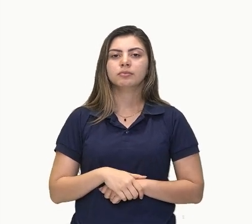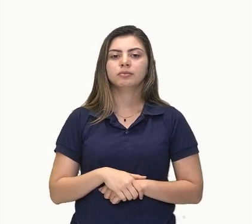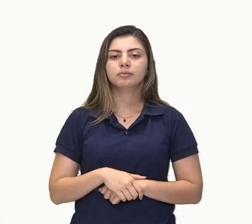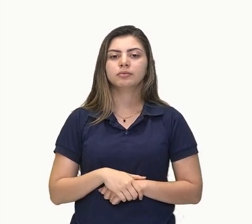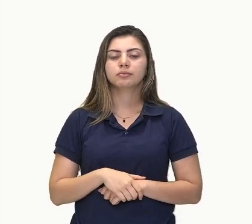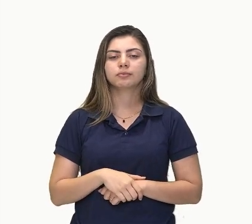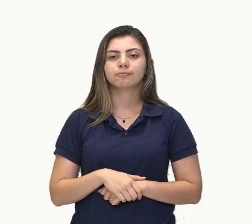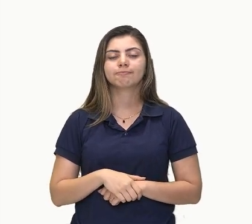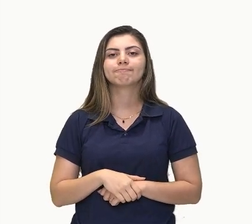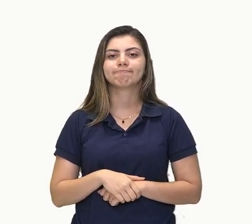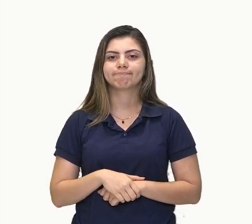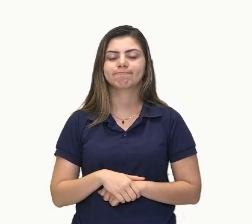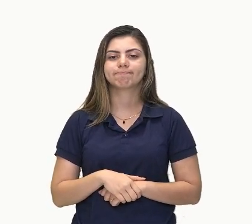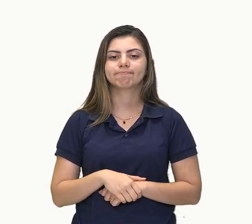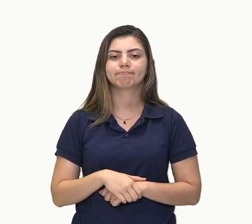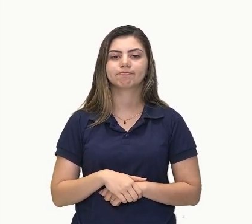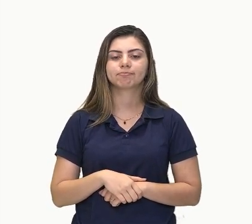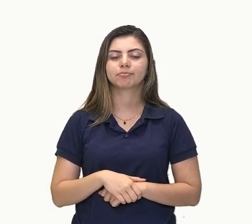Nós teremos aqui, ó,